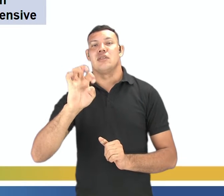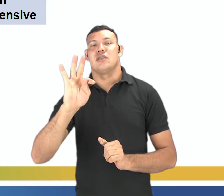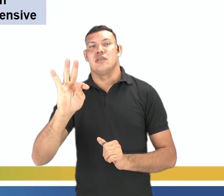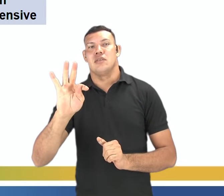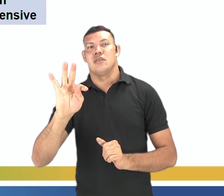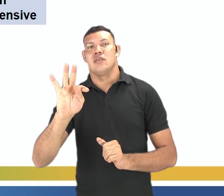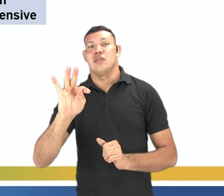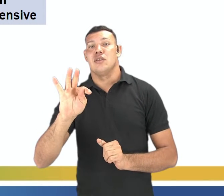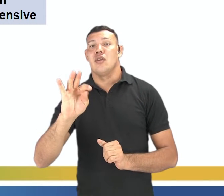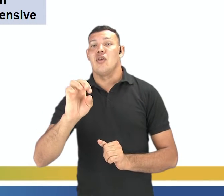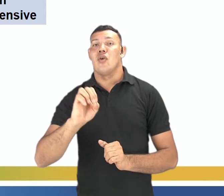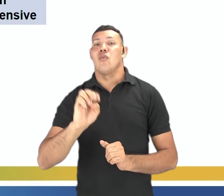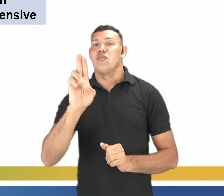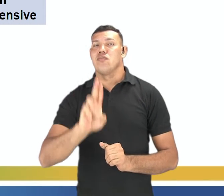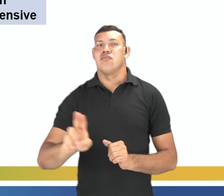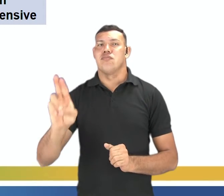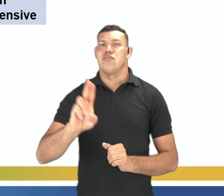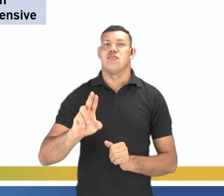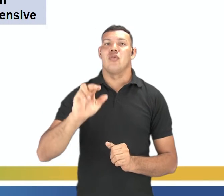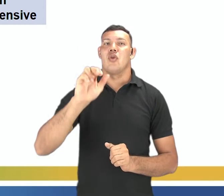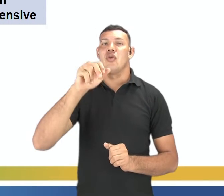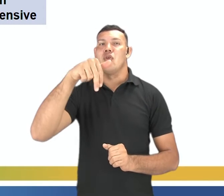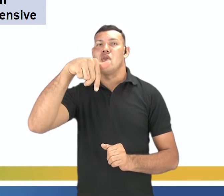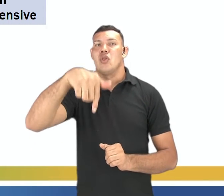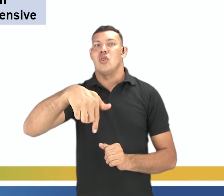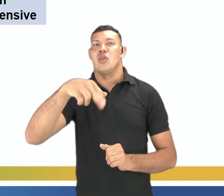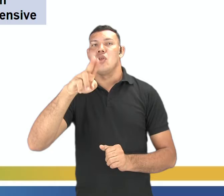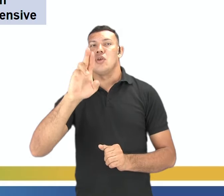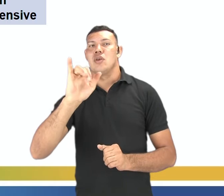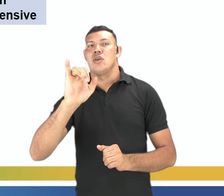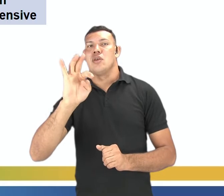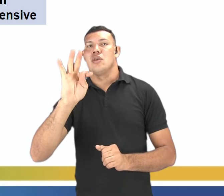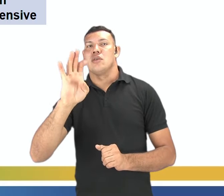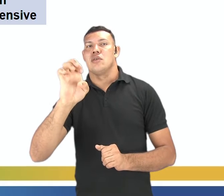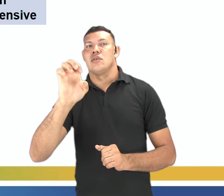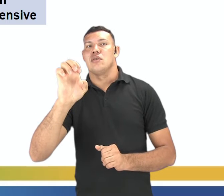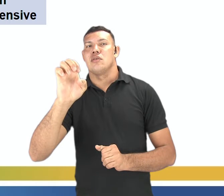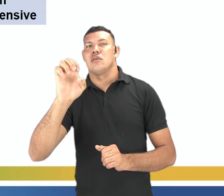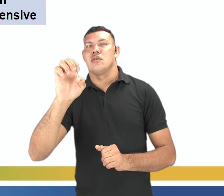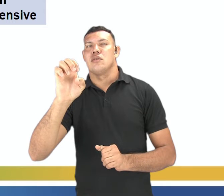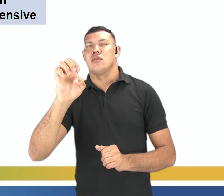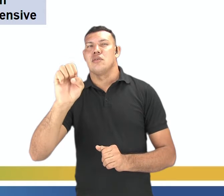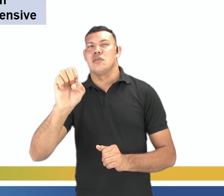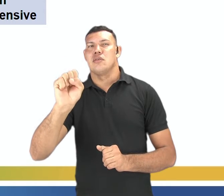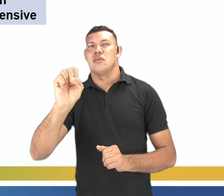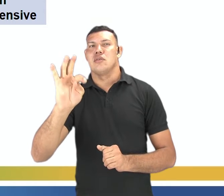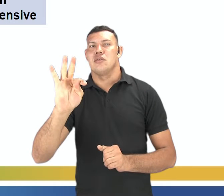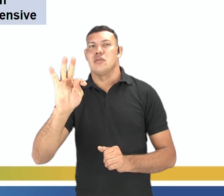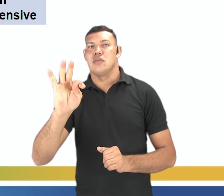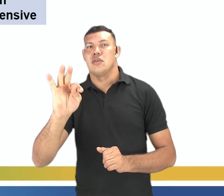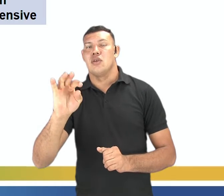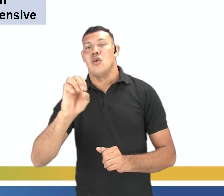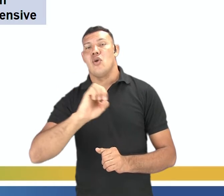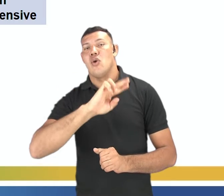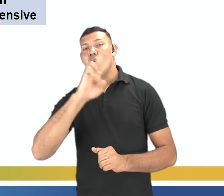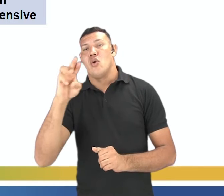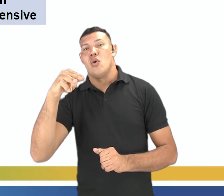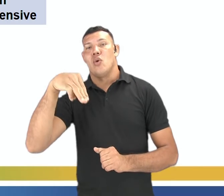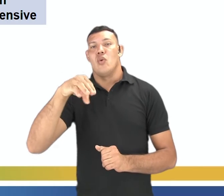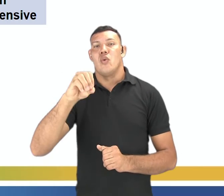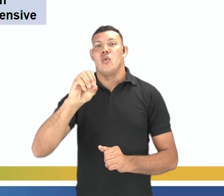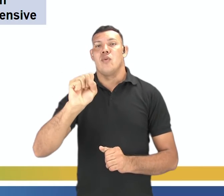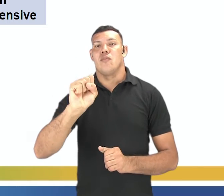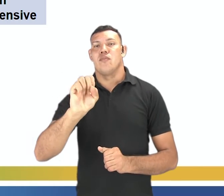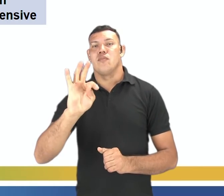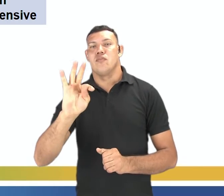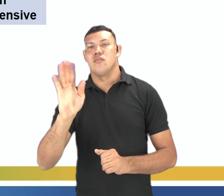the quietest ou the most quiet. Clever, que significa esperto, inteligente. Nós podemos